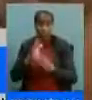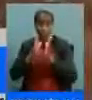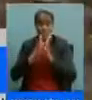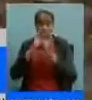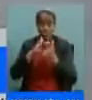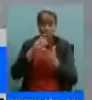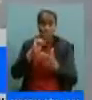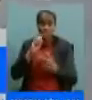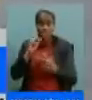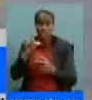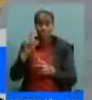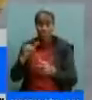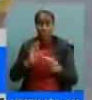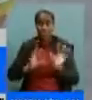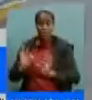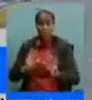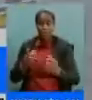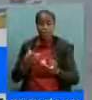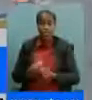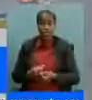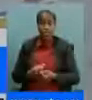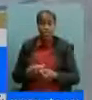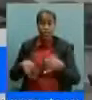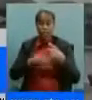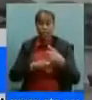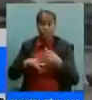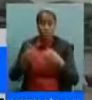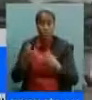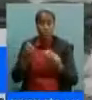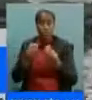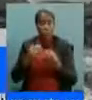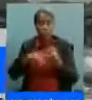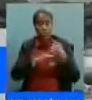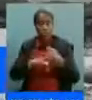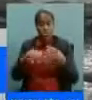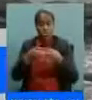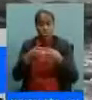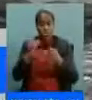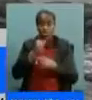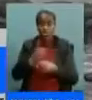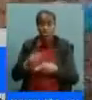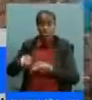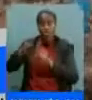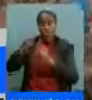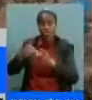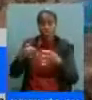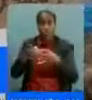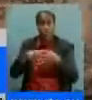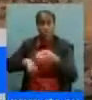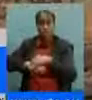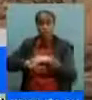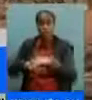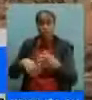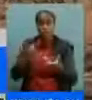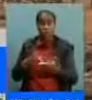de Salamansa são organizadas em parceria pelas associações comunitárias de pescadores e o clube de futebol local. O ponto